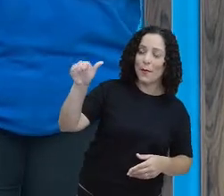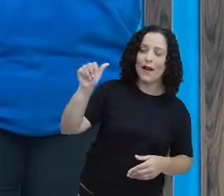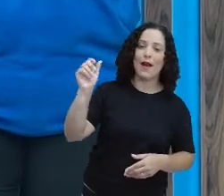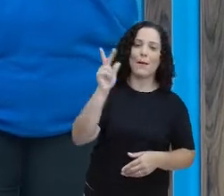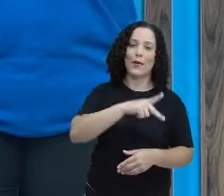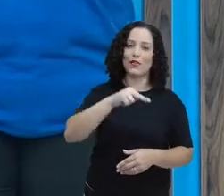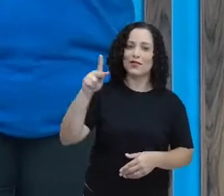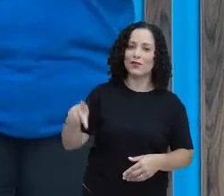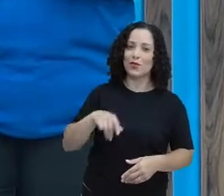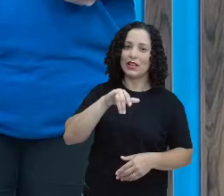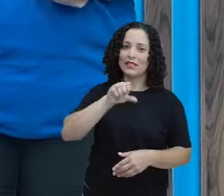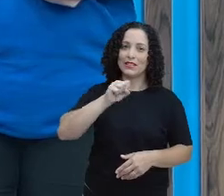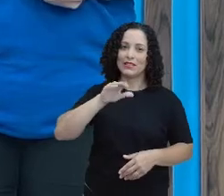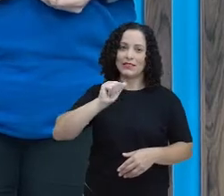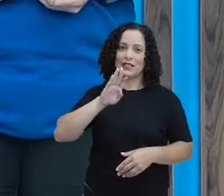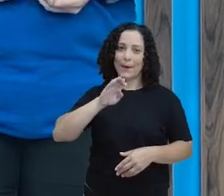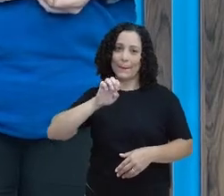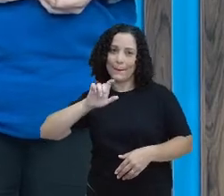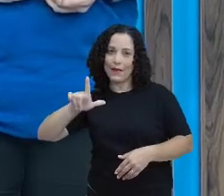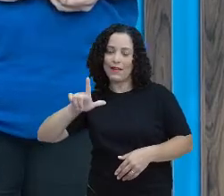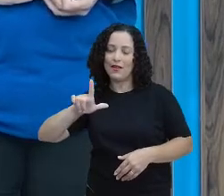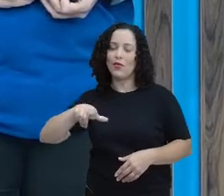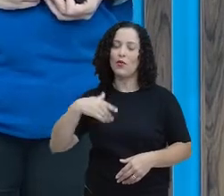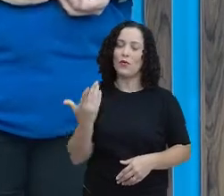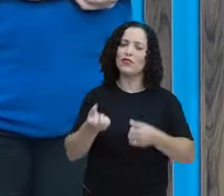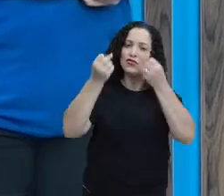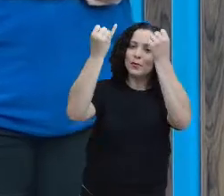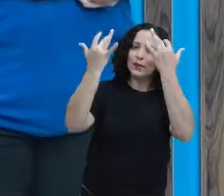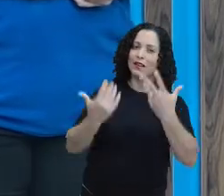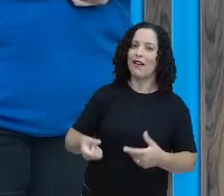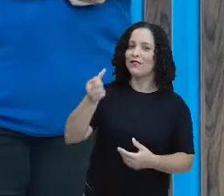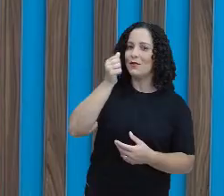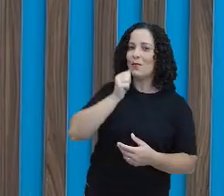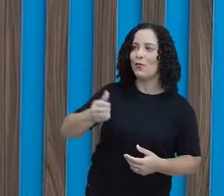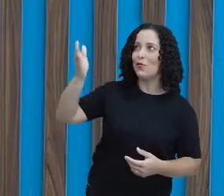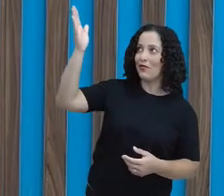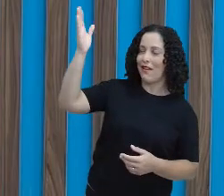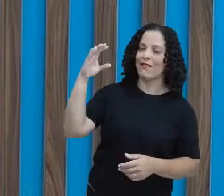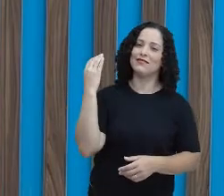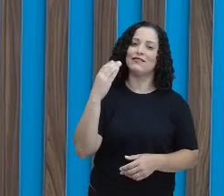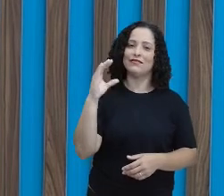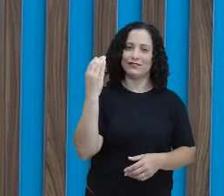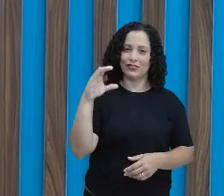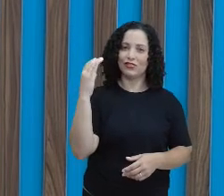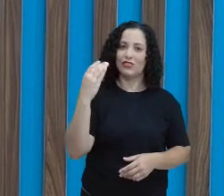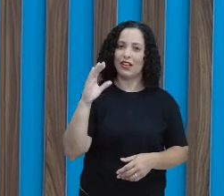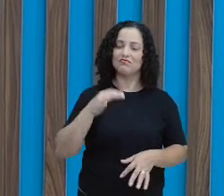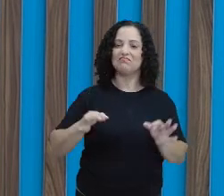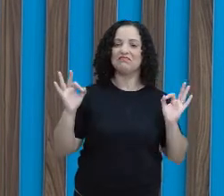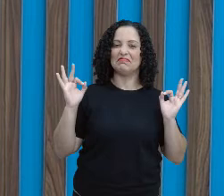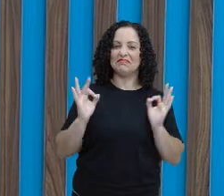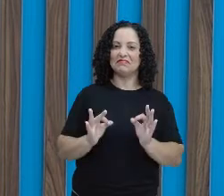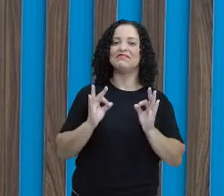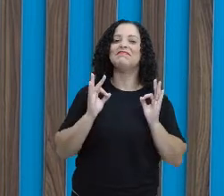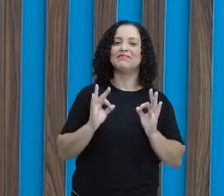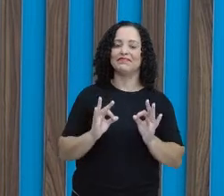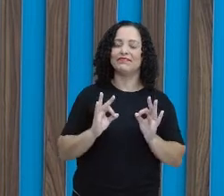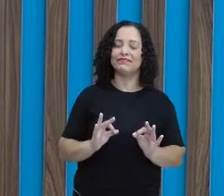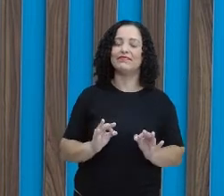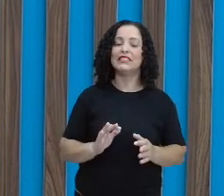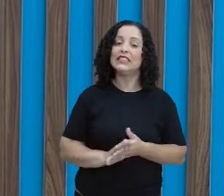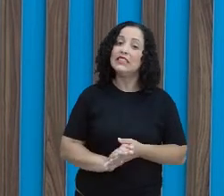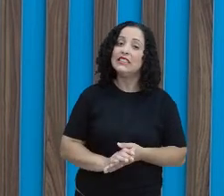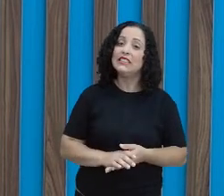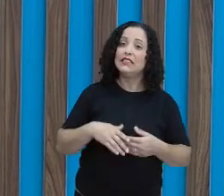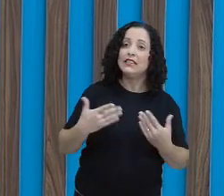para falar um pouquinho sobre essa cientista arretada, né, professora? Com certeza. Vamos falar um pouquinho aí,